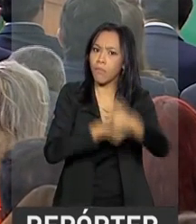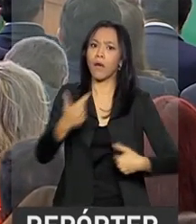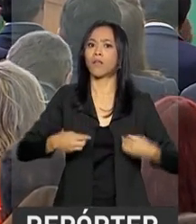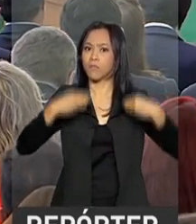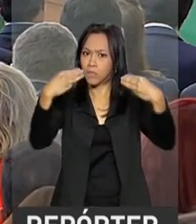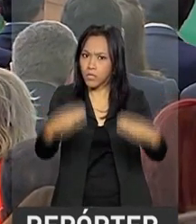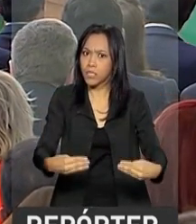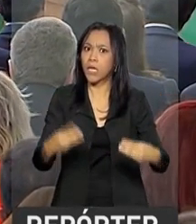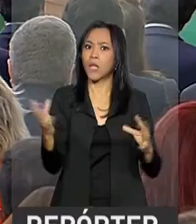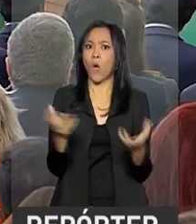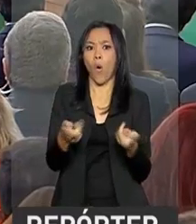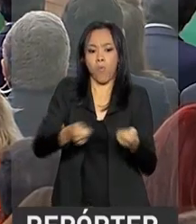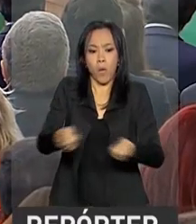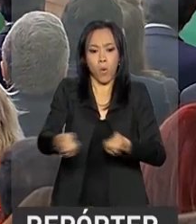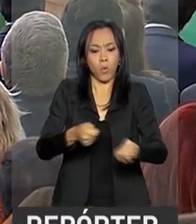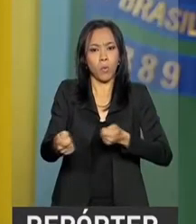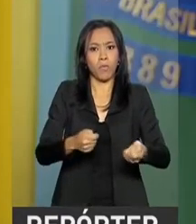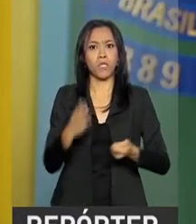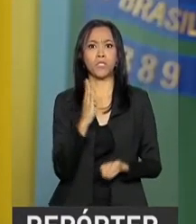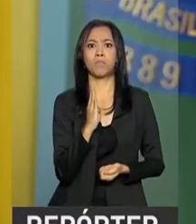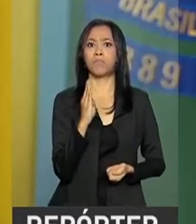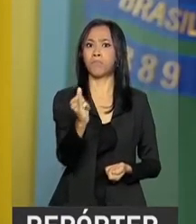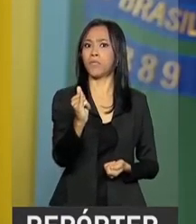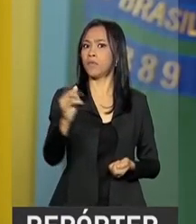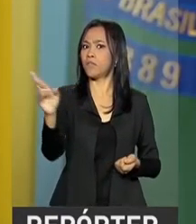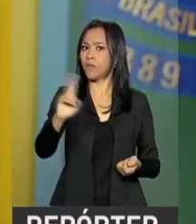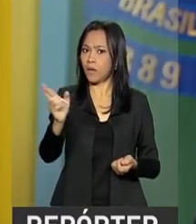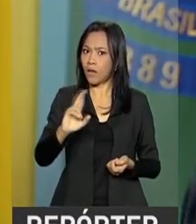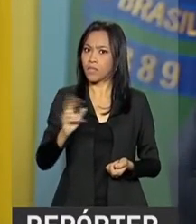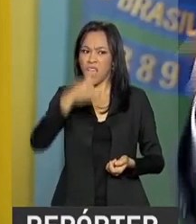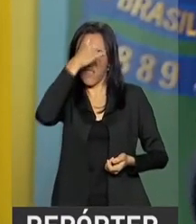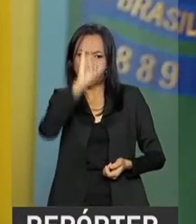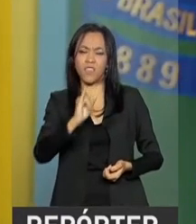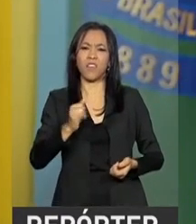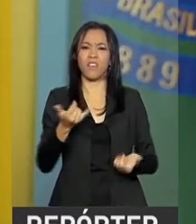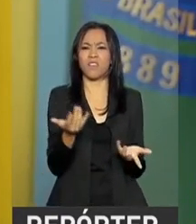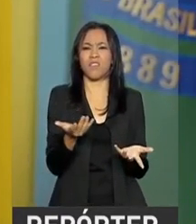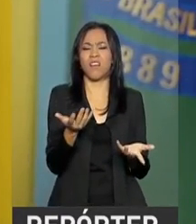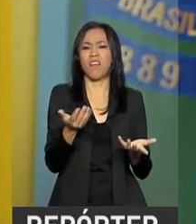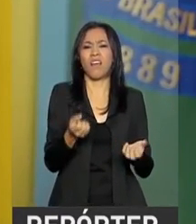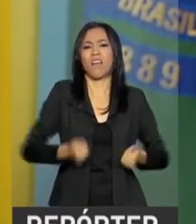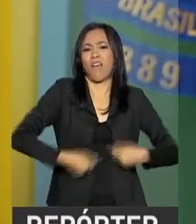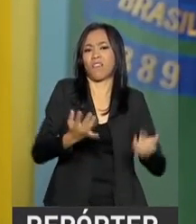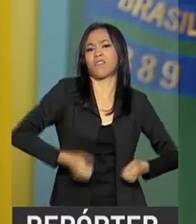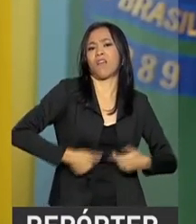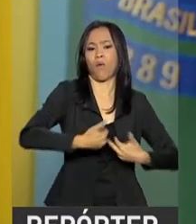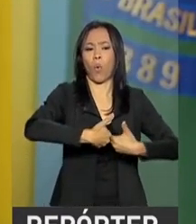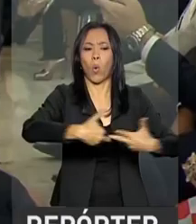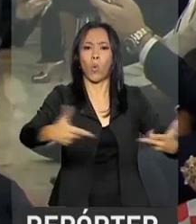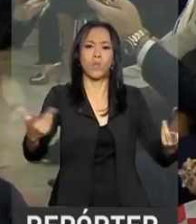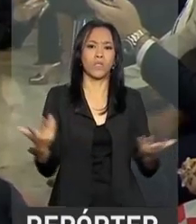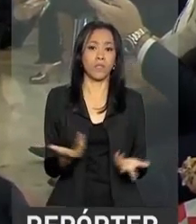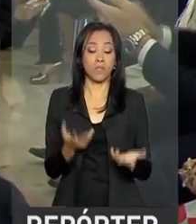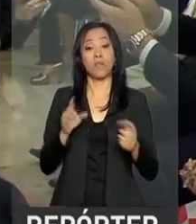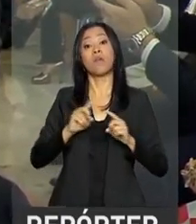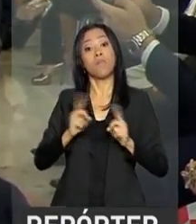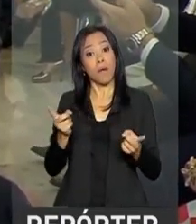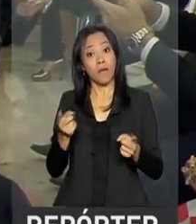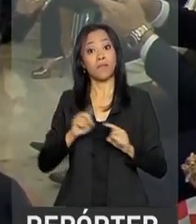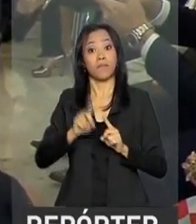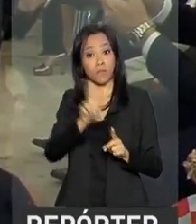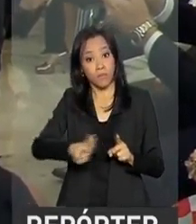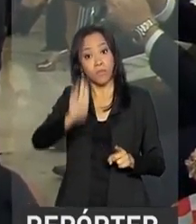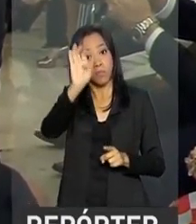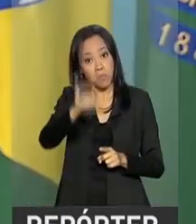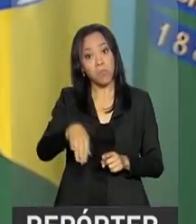de bilhões de reais em gastos supérfluos para serem reinvestidos no atendimento e assistência dos